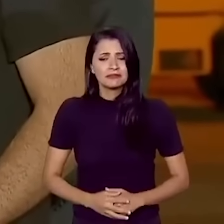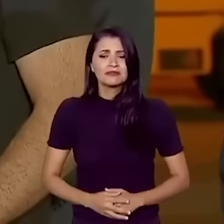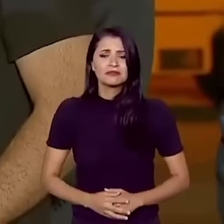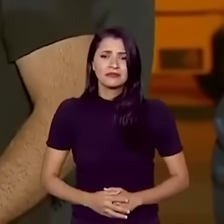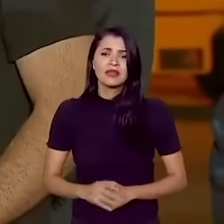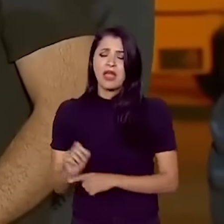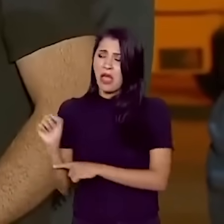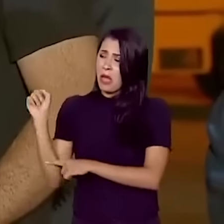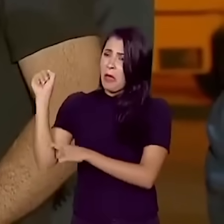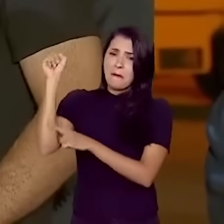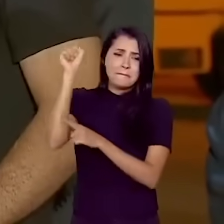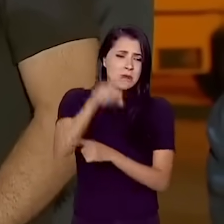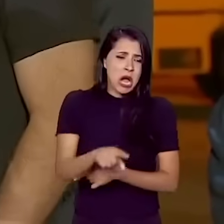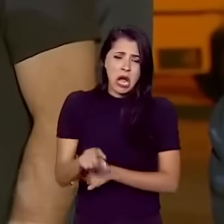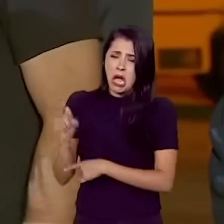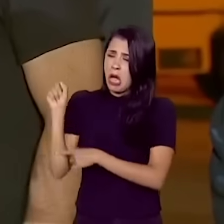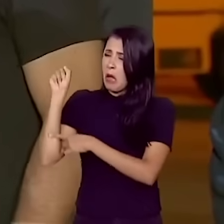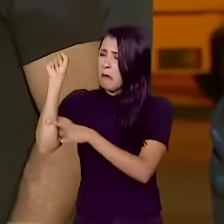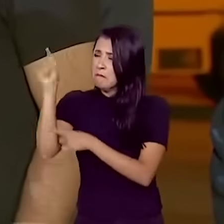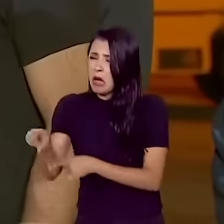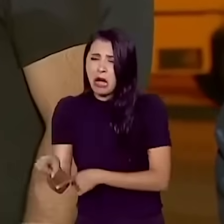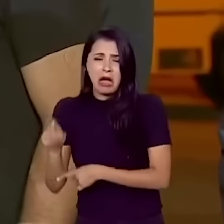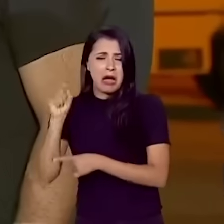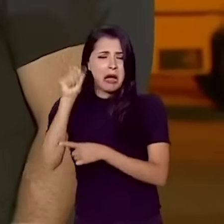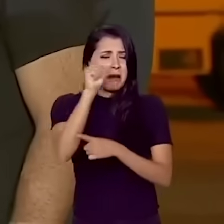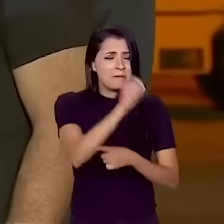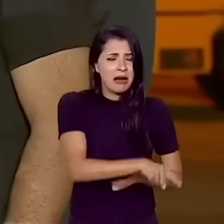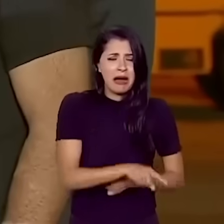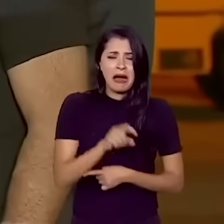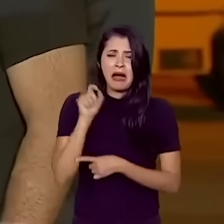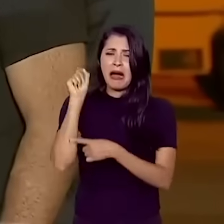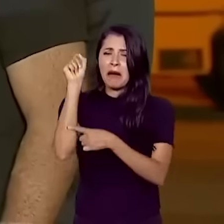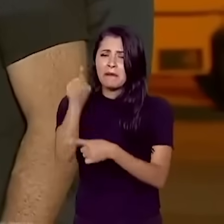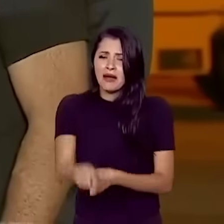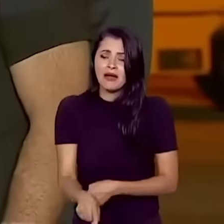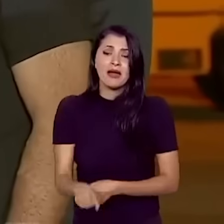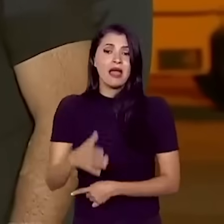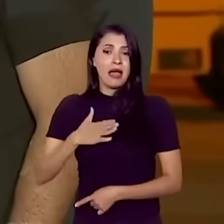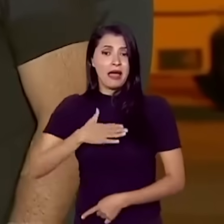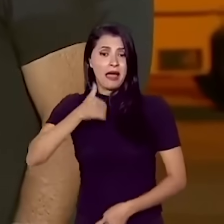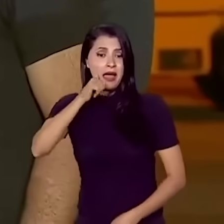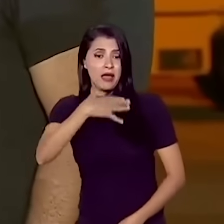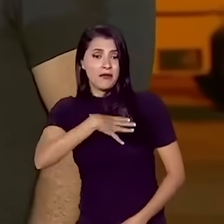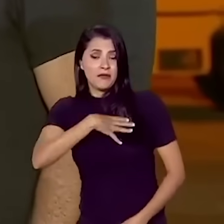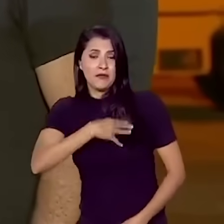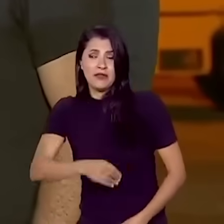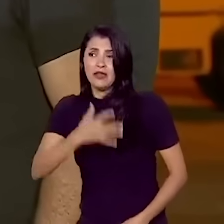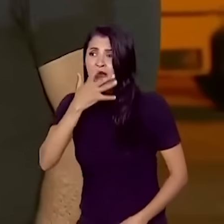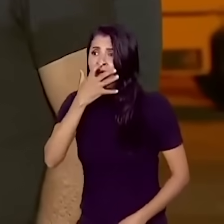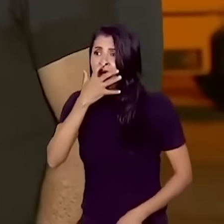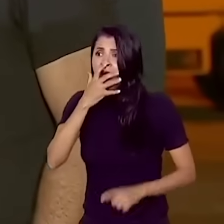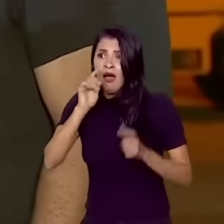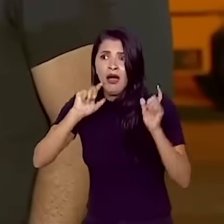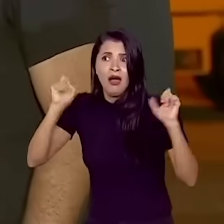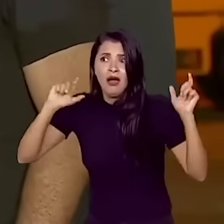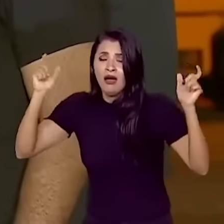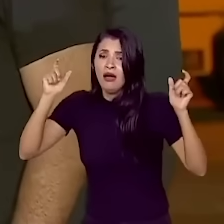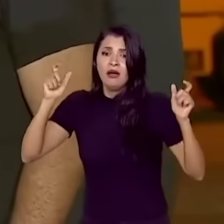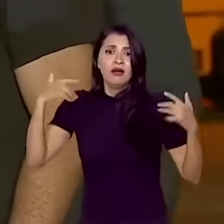As bombas caem no todo lado. As minhas filhas ficaram muito chocantes lá,